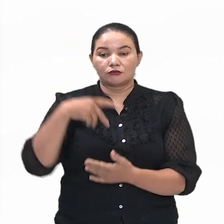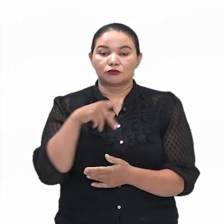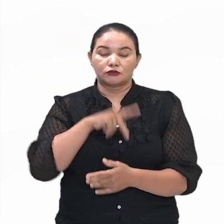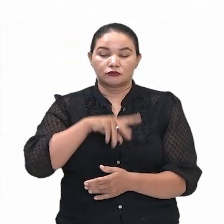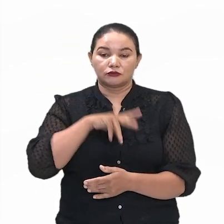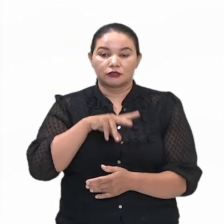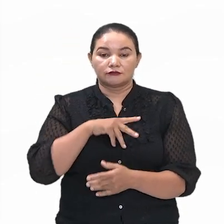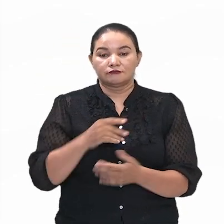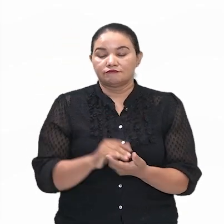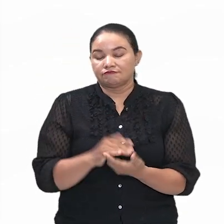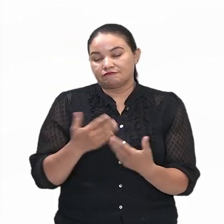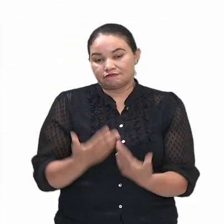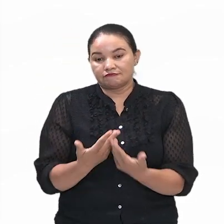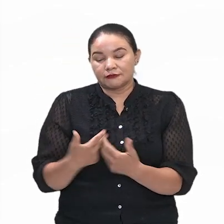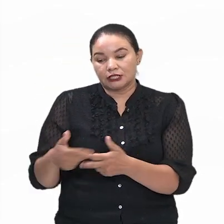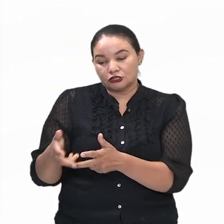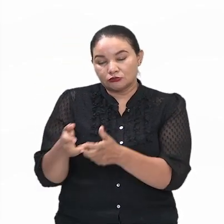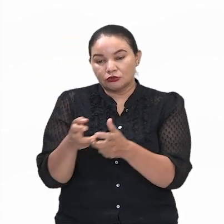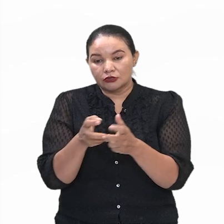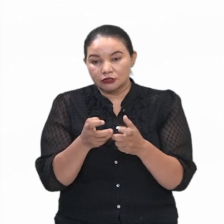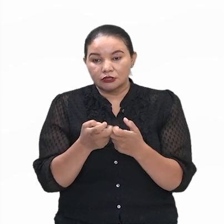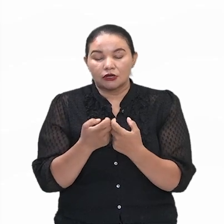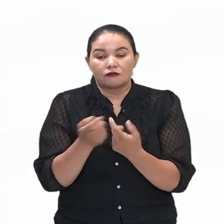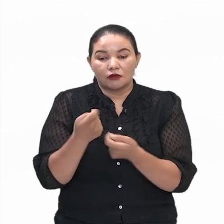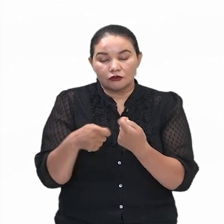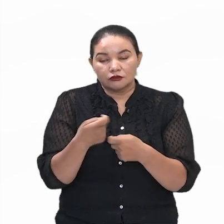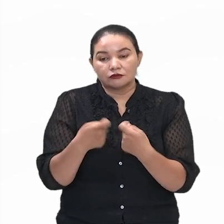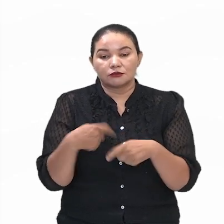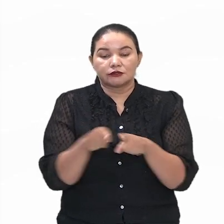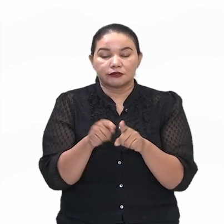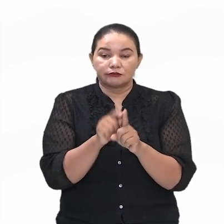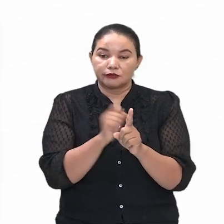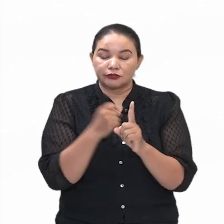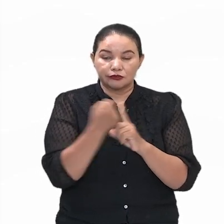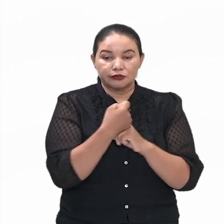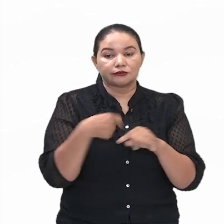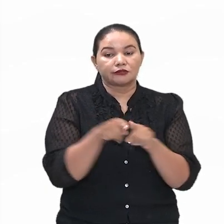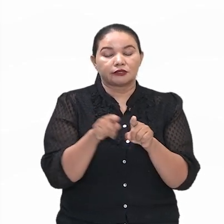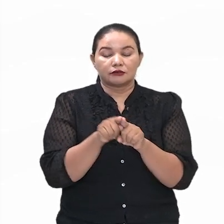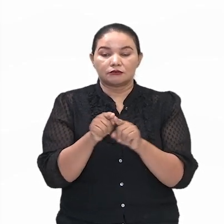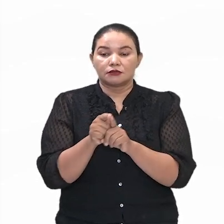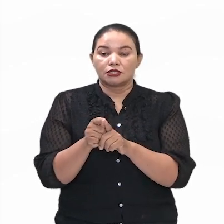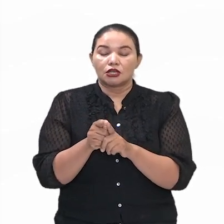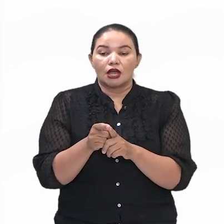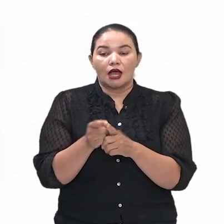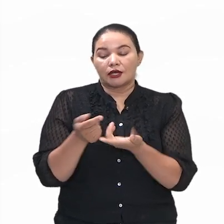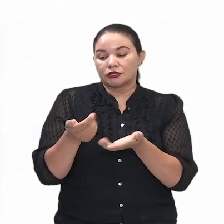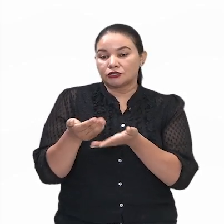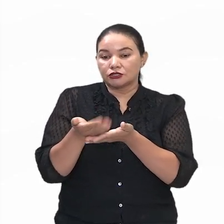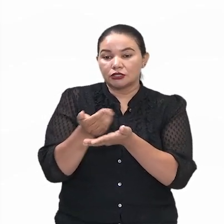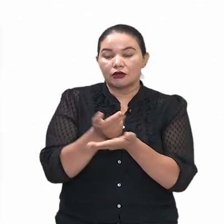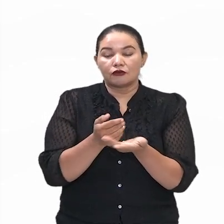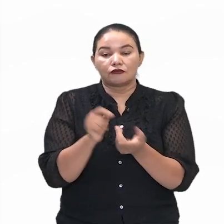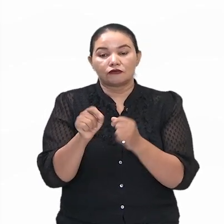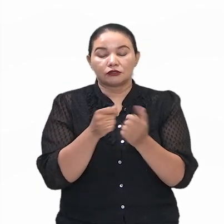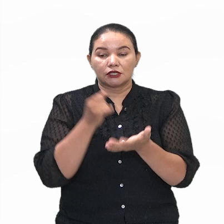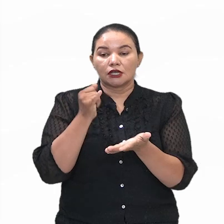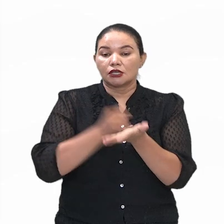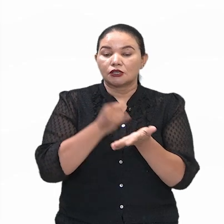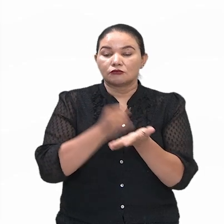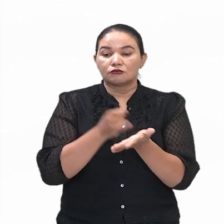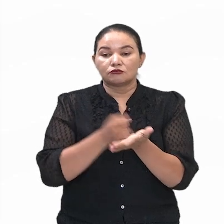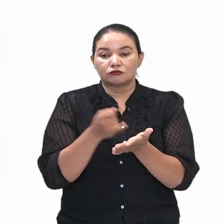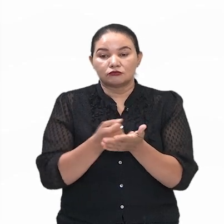exploração, tanto econômico, né, quanto social, ainda havia também essa aplicabilidade de impostos pesados